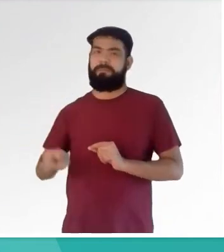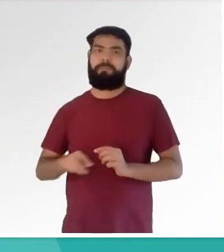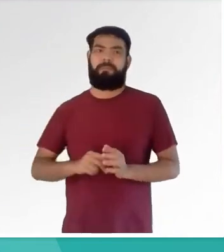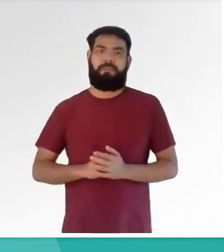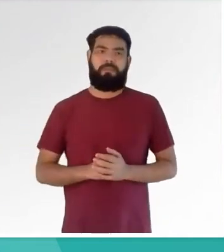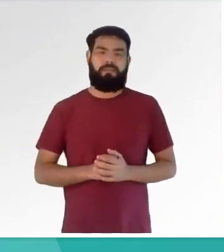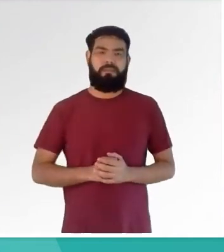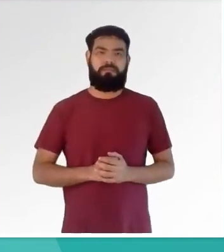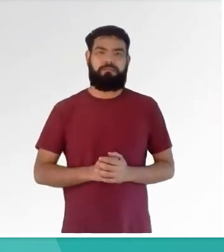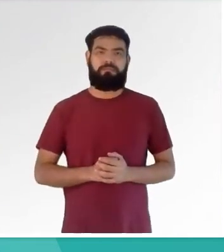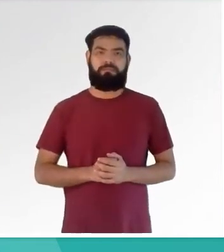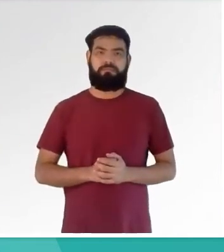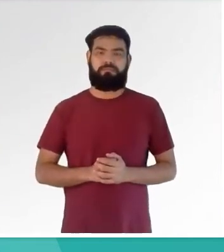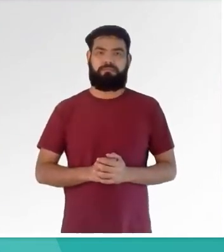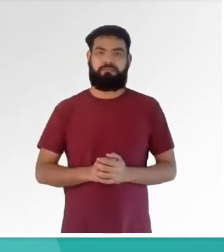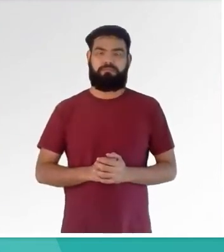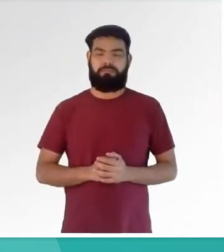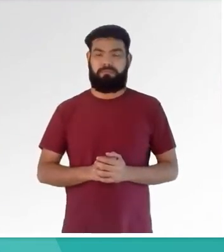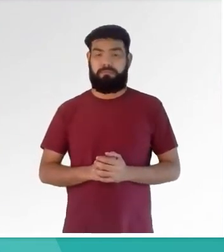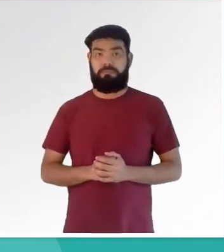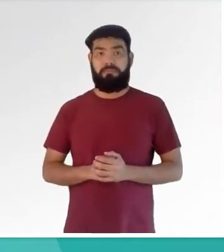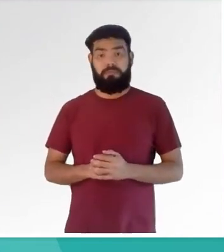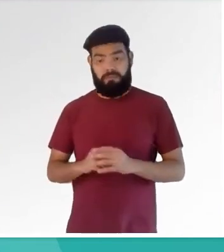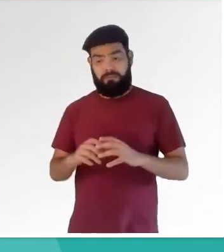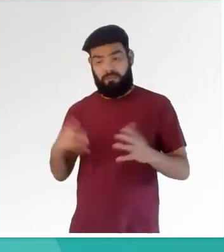cerimônias, né?